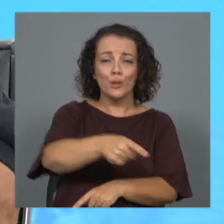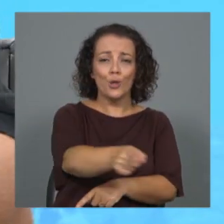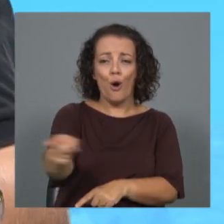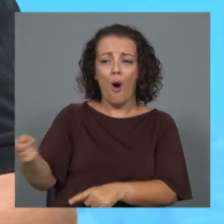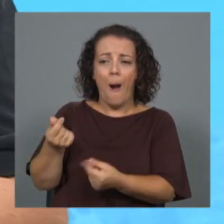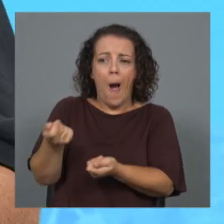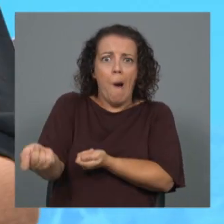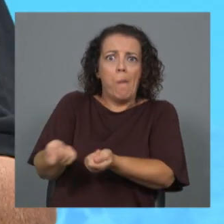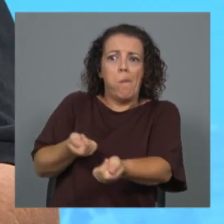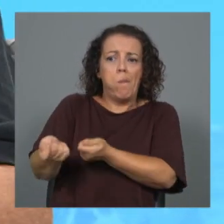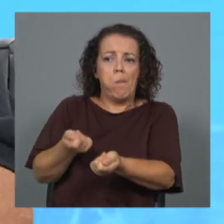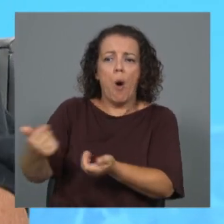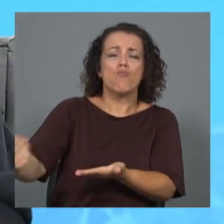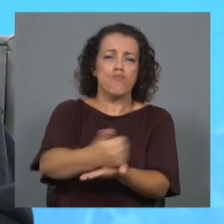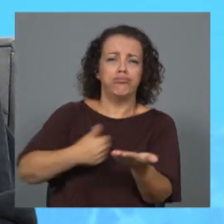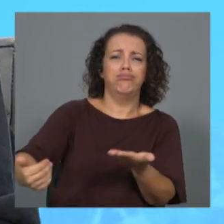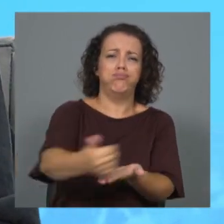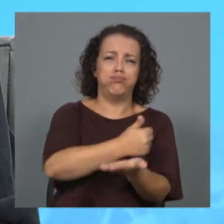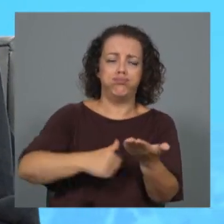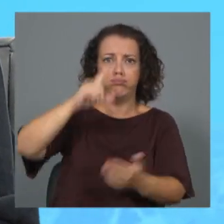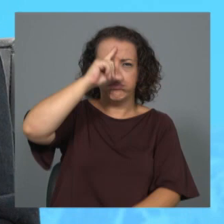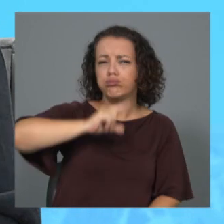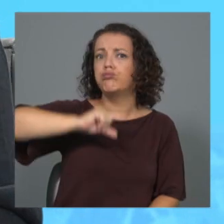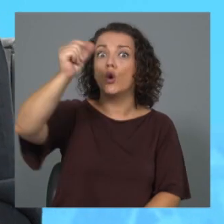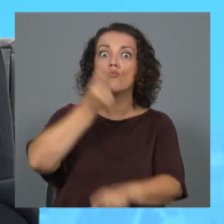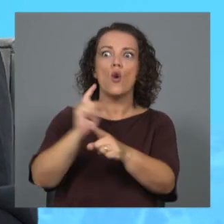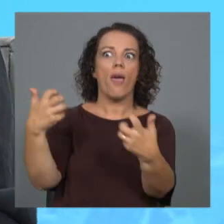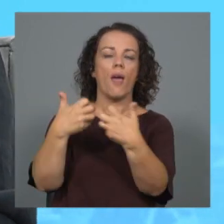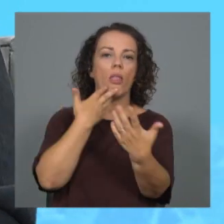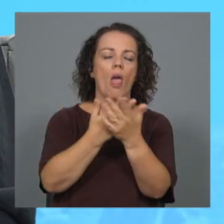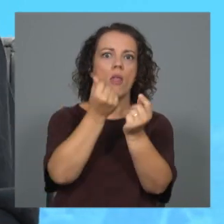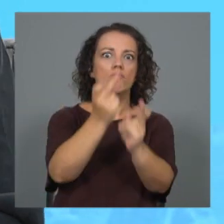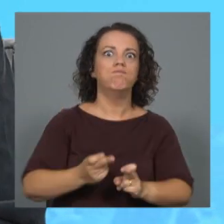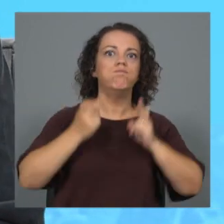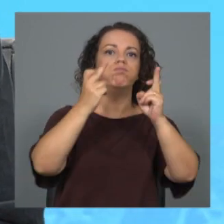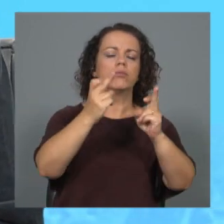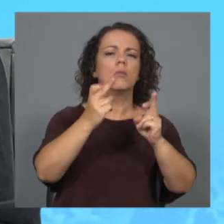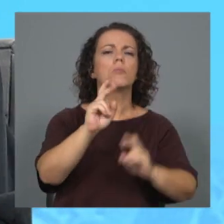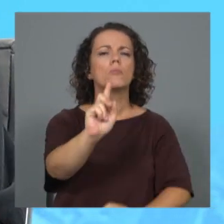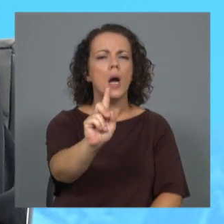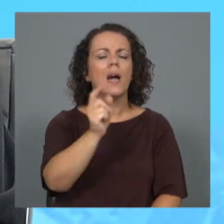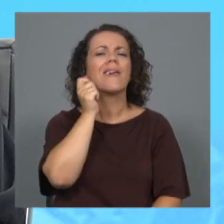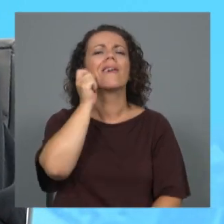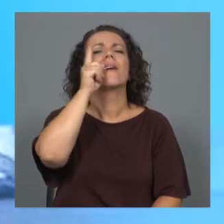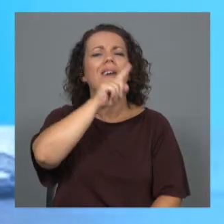da guerra, mas não só, e é engraçado. Quem é que pode resolver isto?